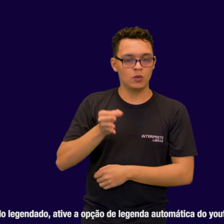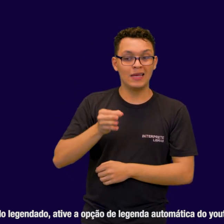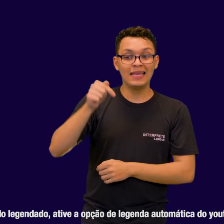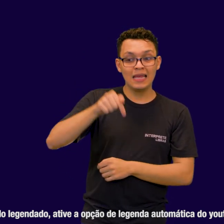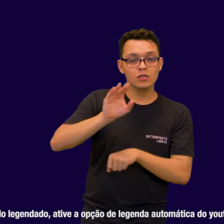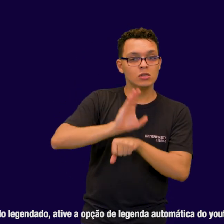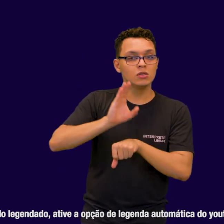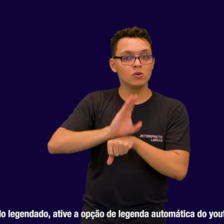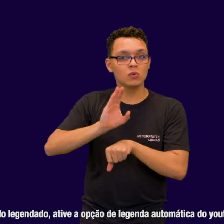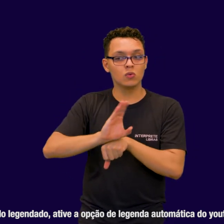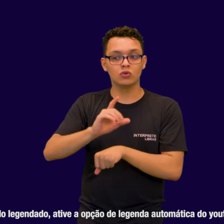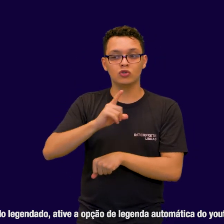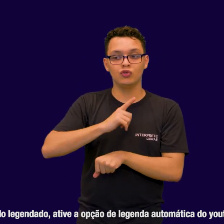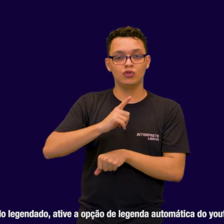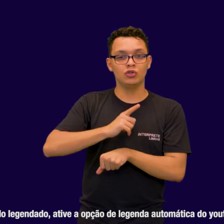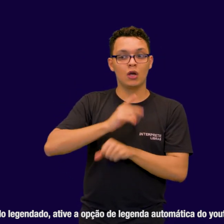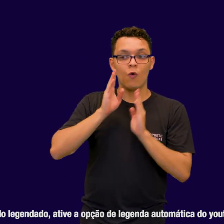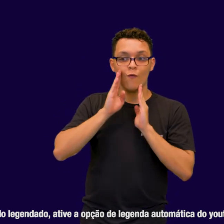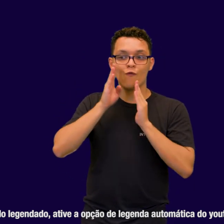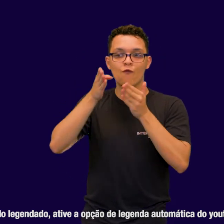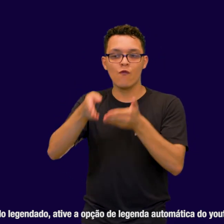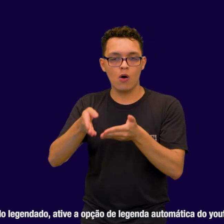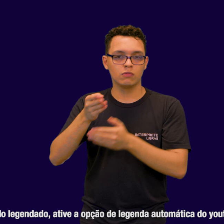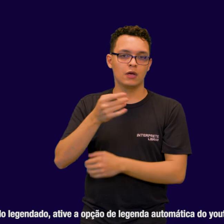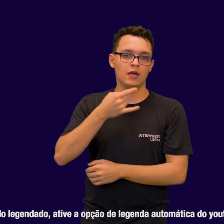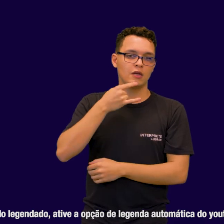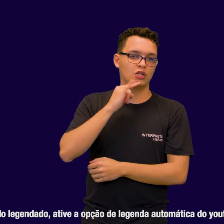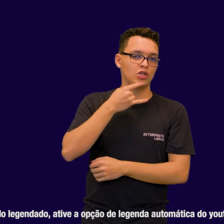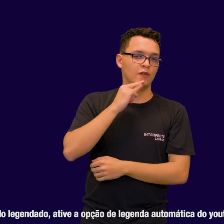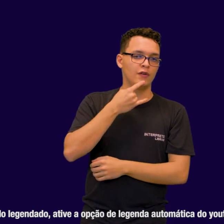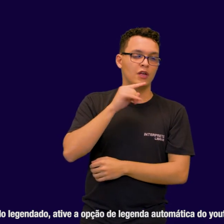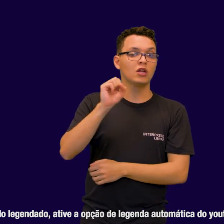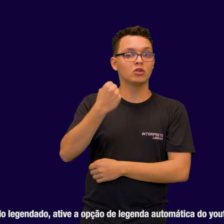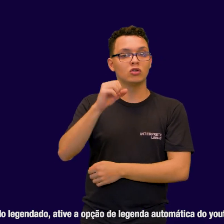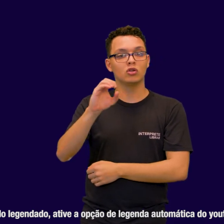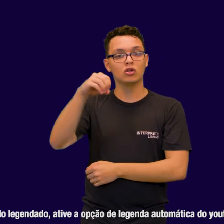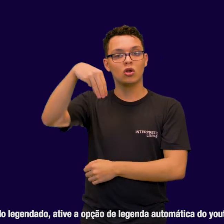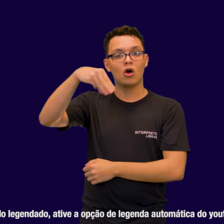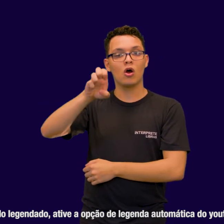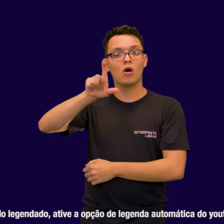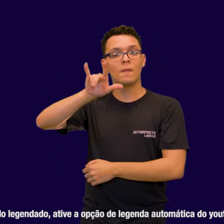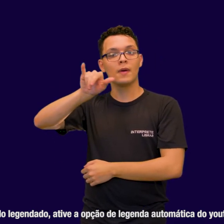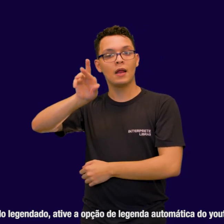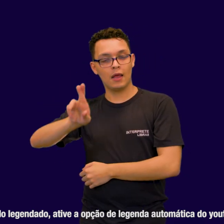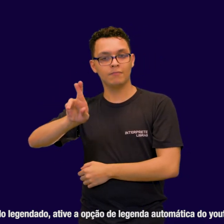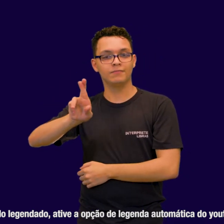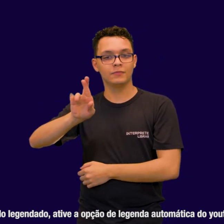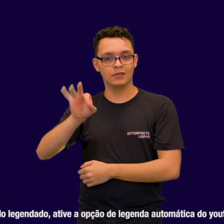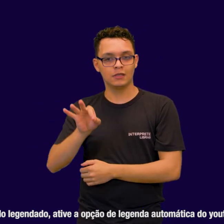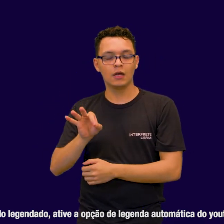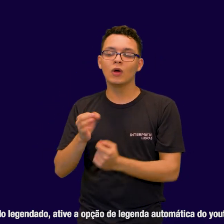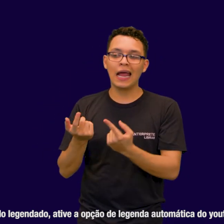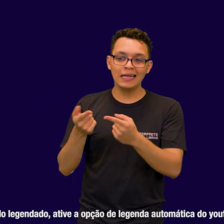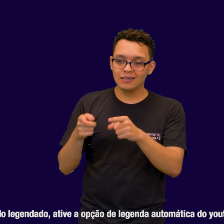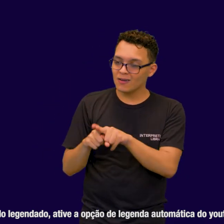Demens, foi aqui em São Paulo, dentro de um Senac, que foi a instituição que abriu as portas para o ensino da cerveja.